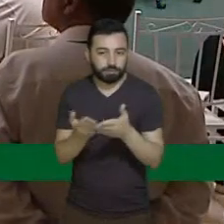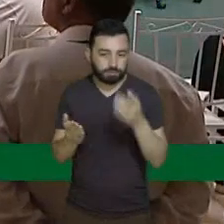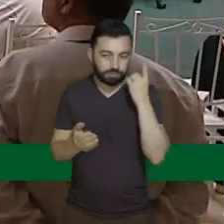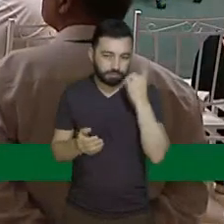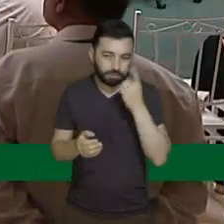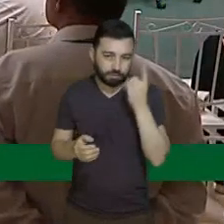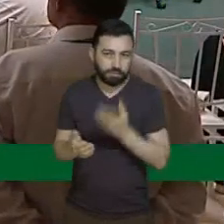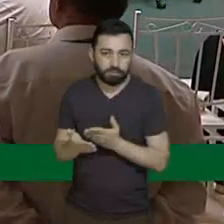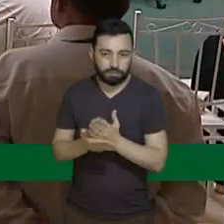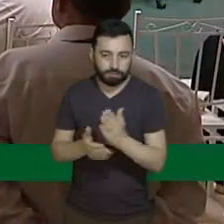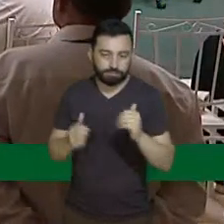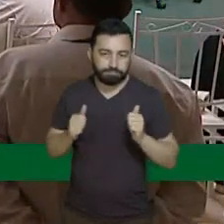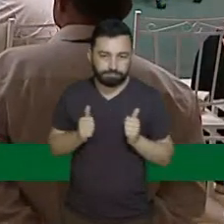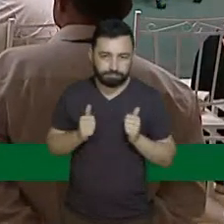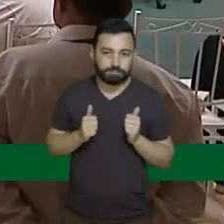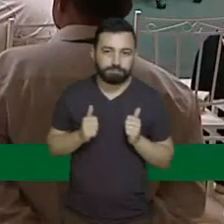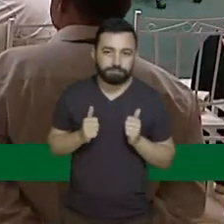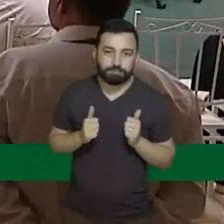permaneçam como se encontram.